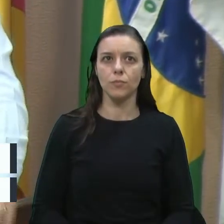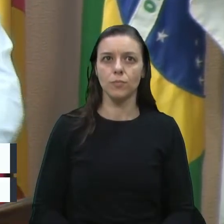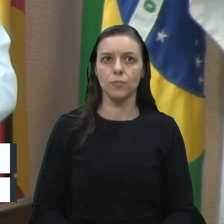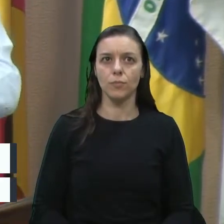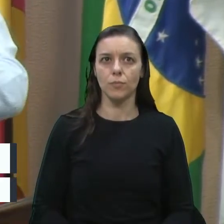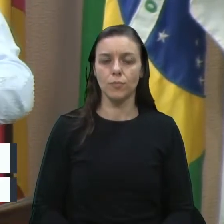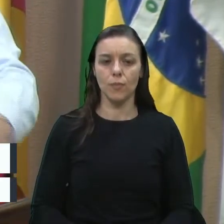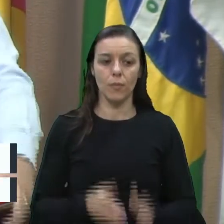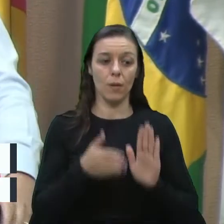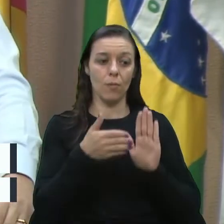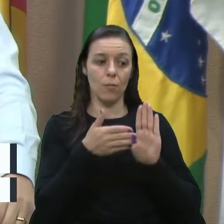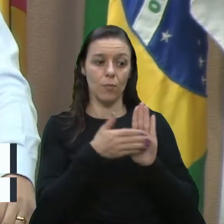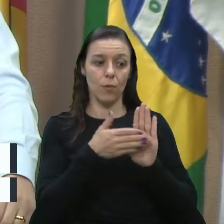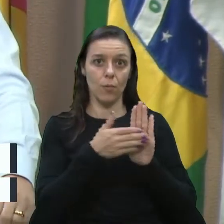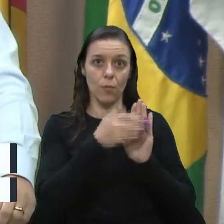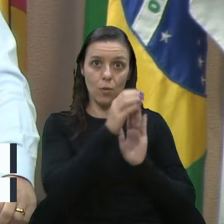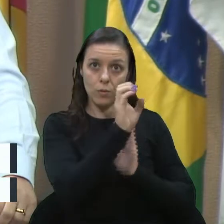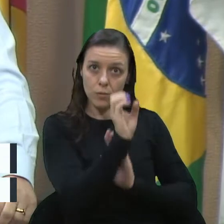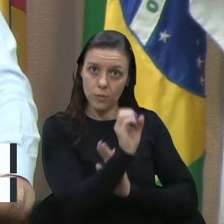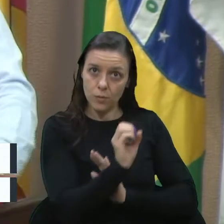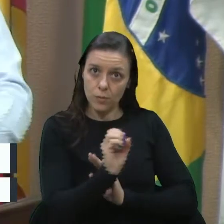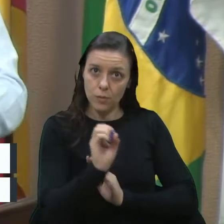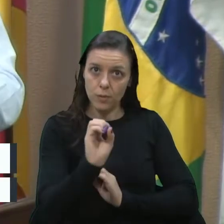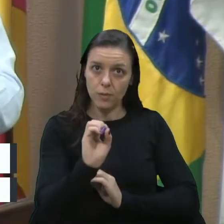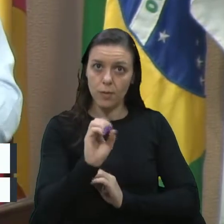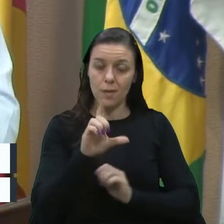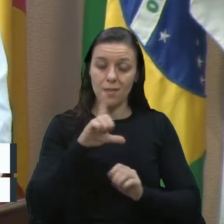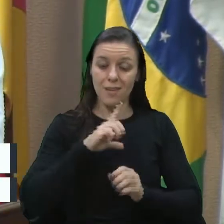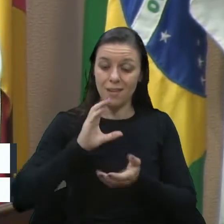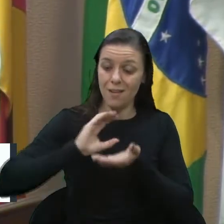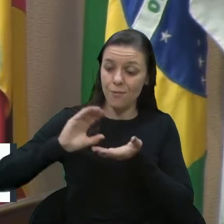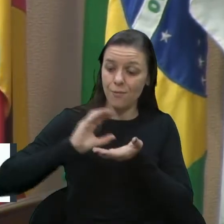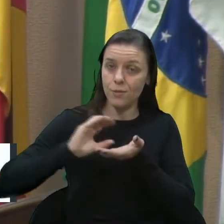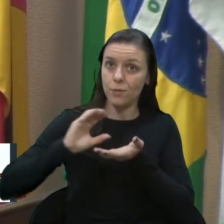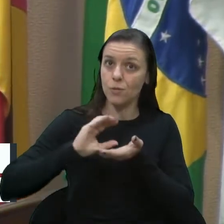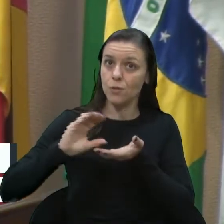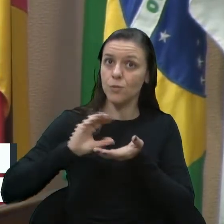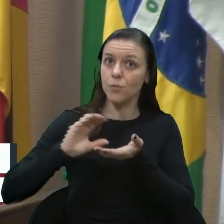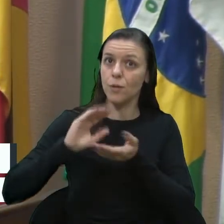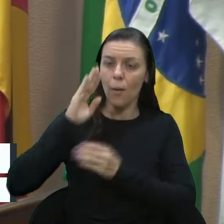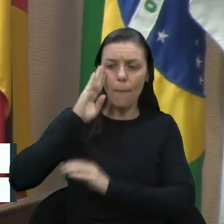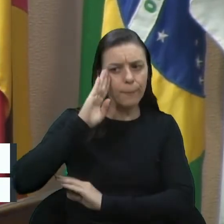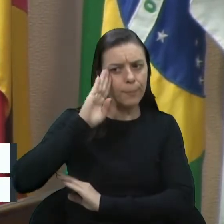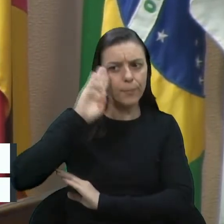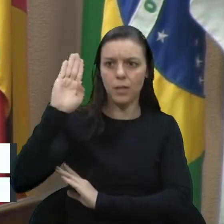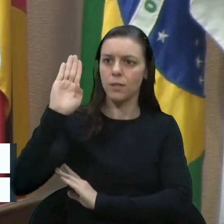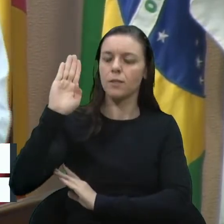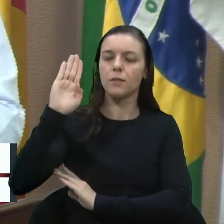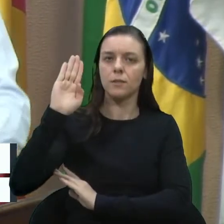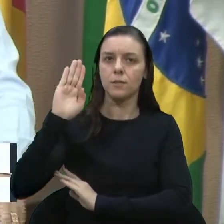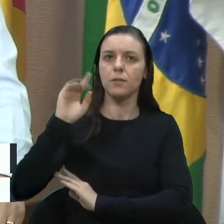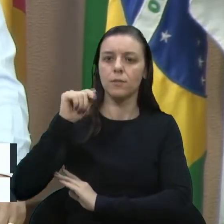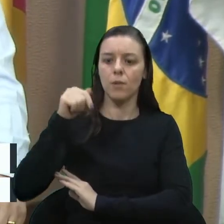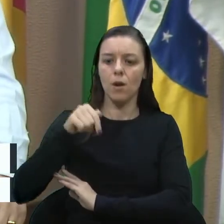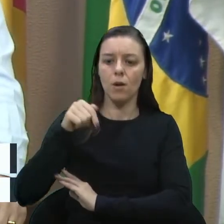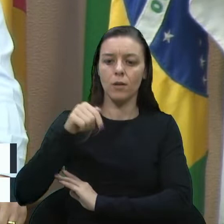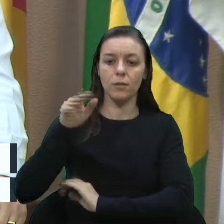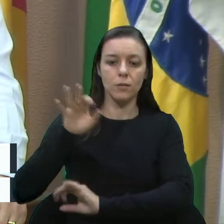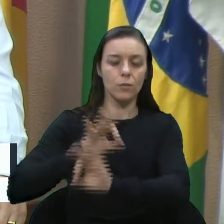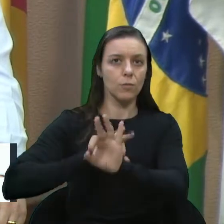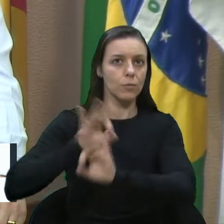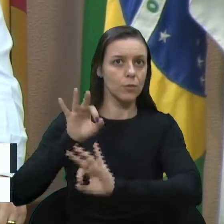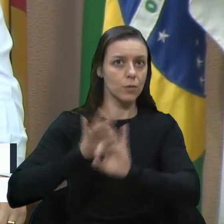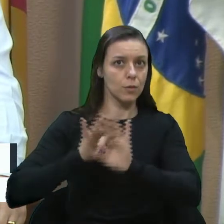do propósito sanitário, de investimentos, principalmente nesses